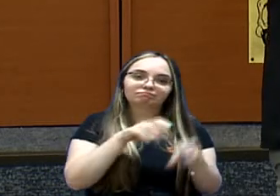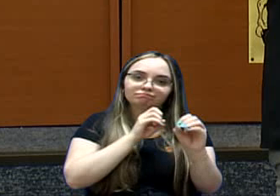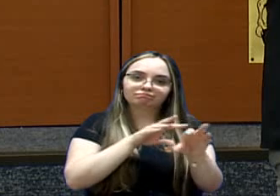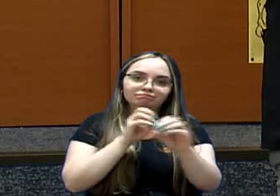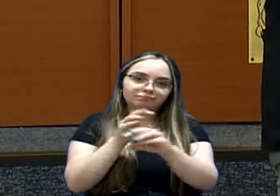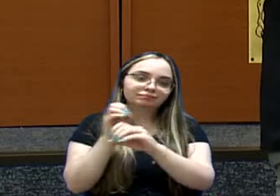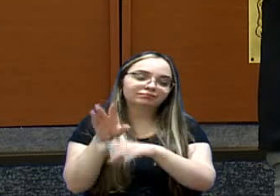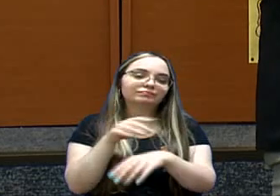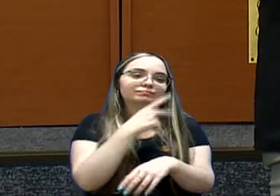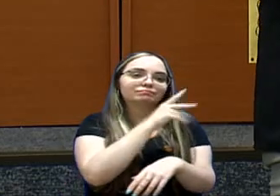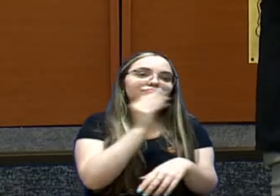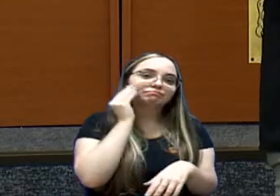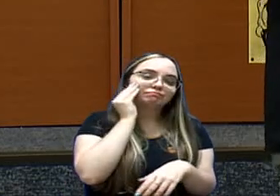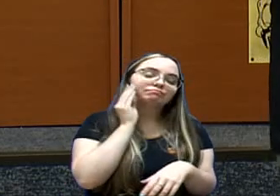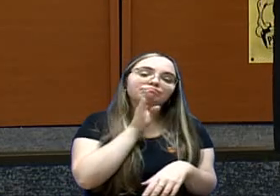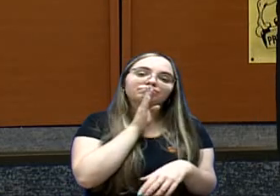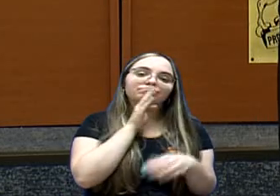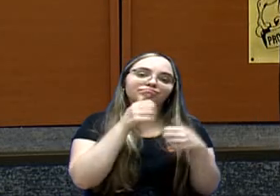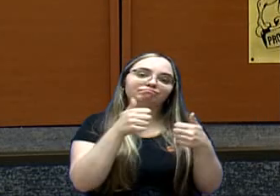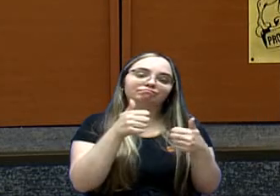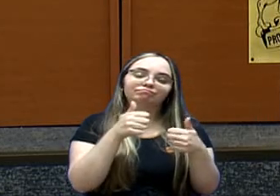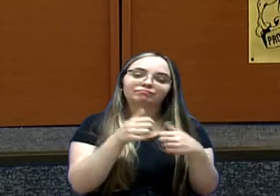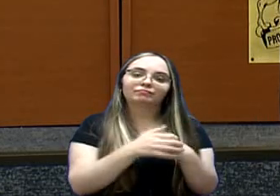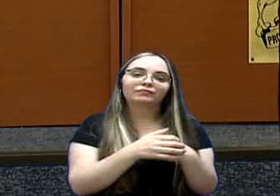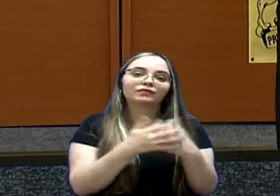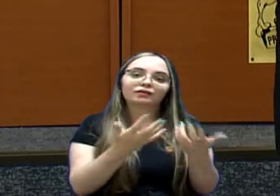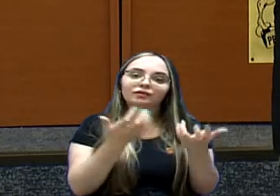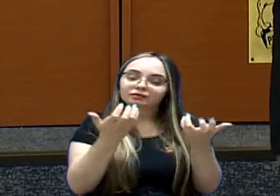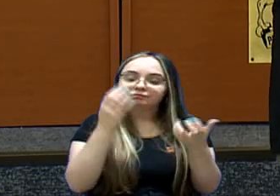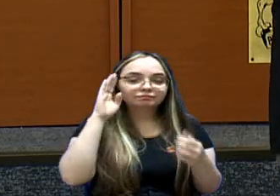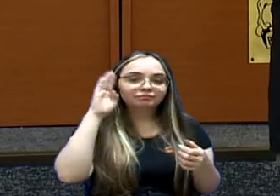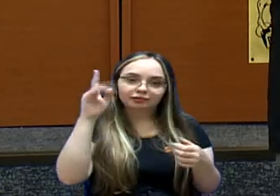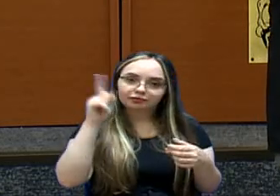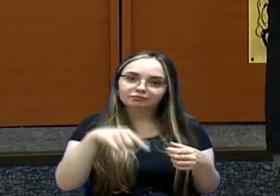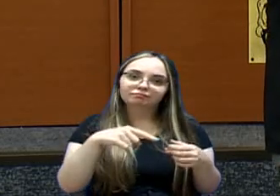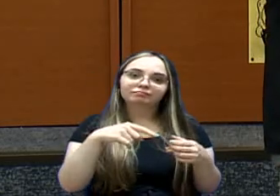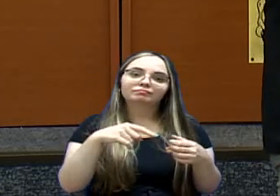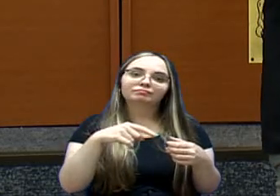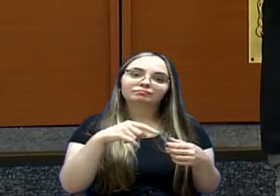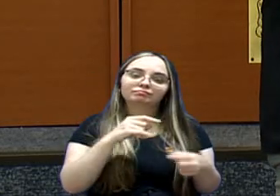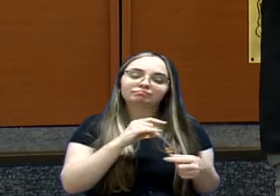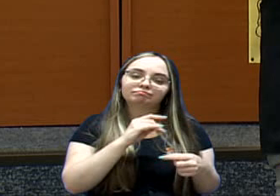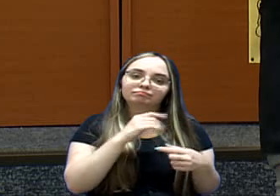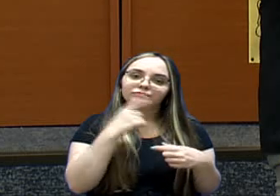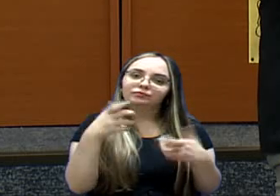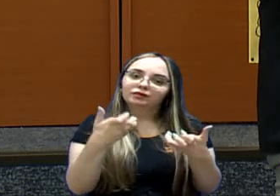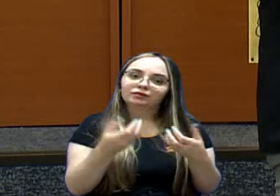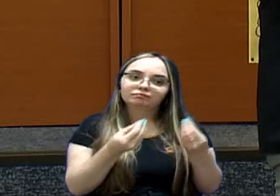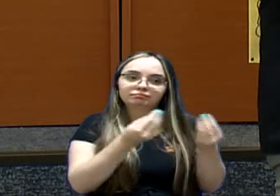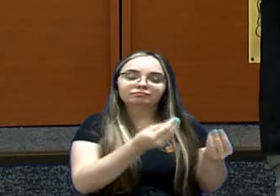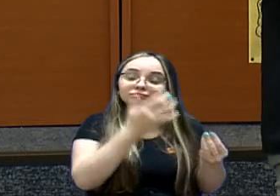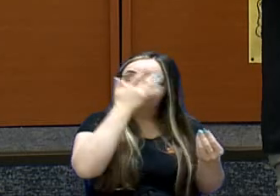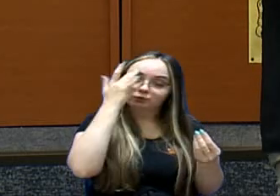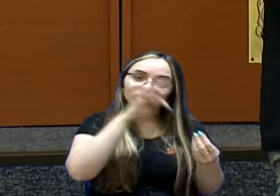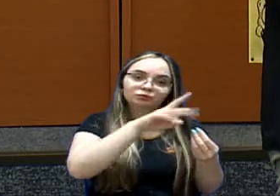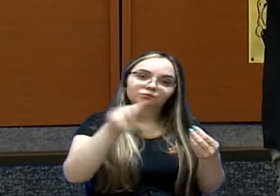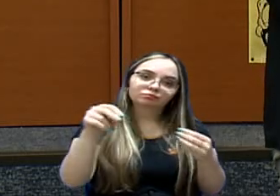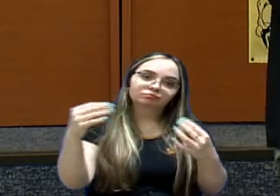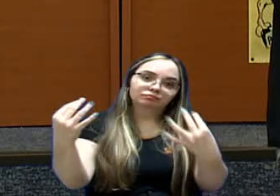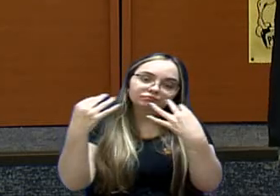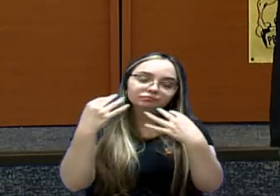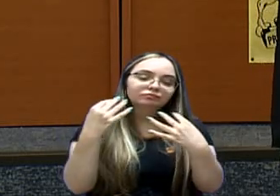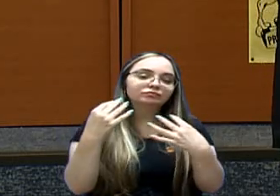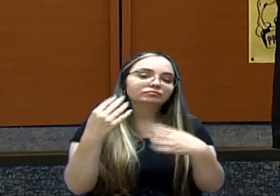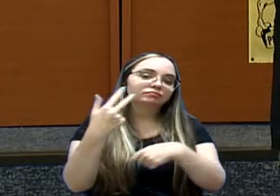nessa área, tem um conhecimento muito grande. Então, o motivo maior é justamente esse, é passar para quem está nos acompanhando na casa,